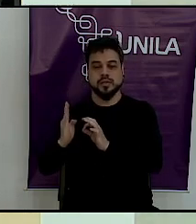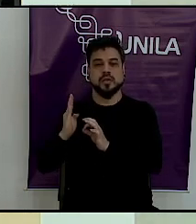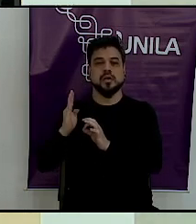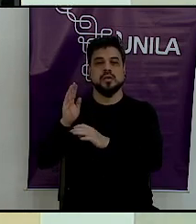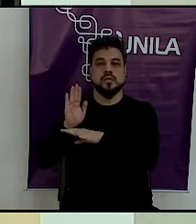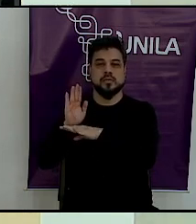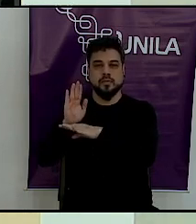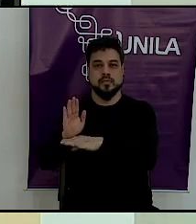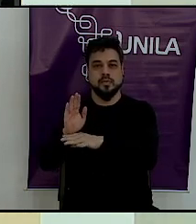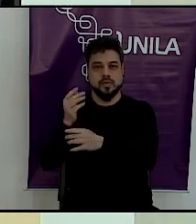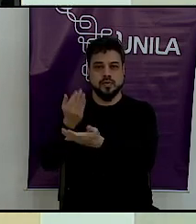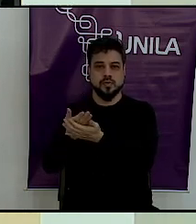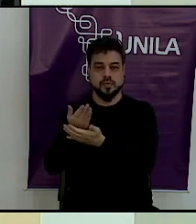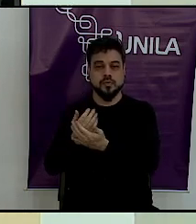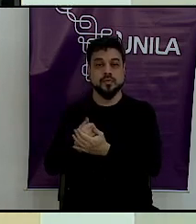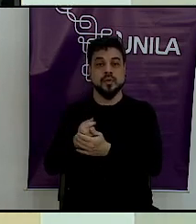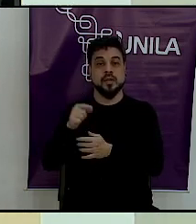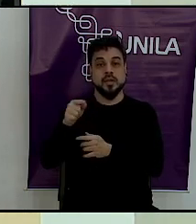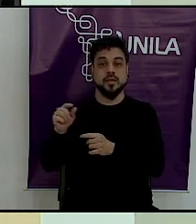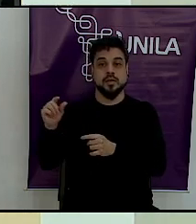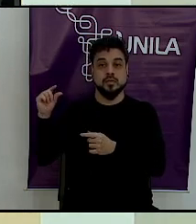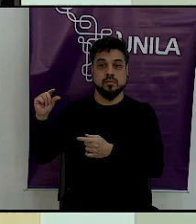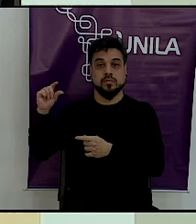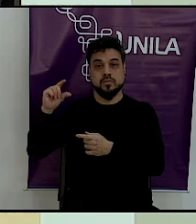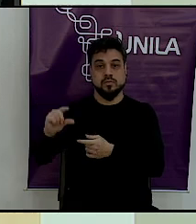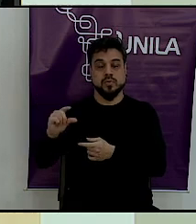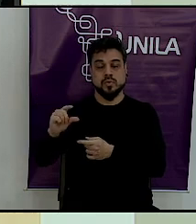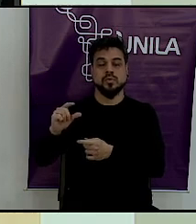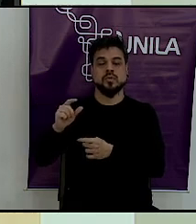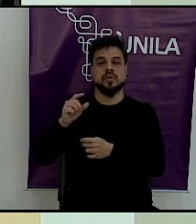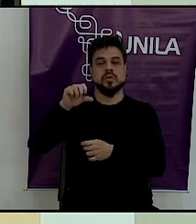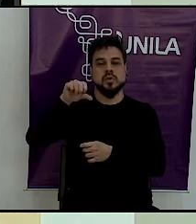a gente está recebendo um valor um pouco menor da atualizada, né,